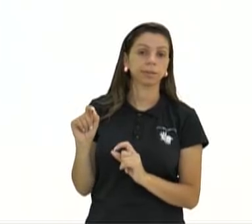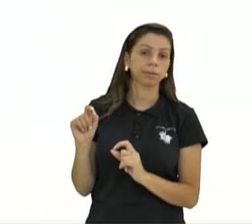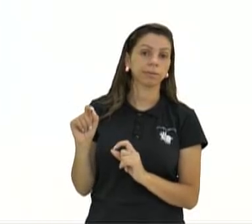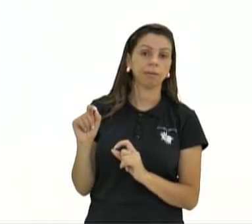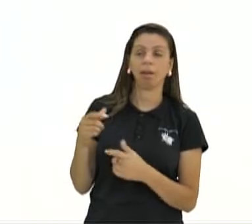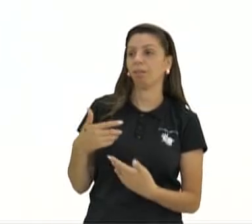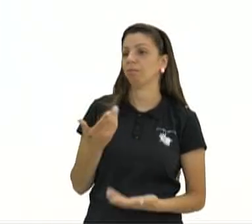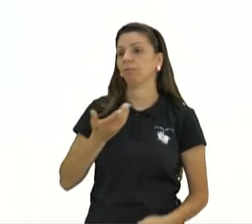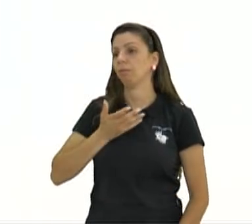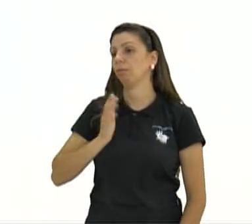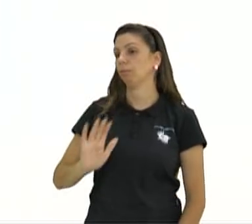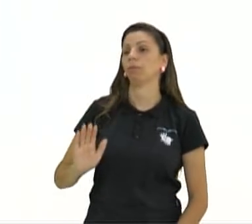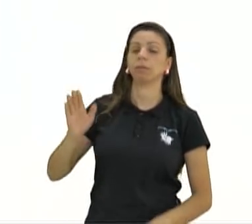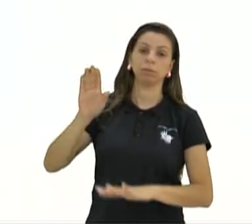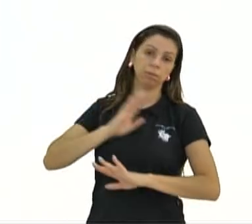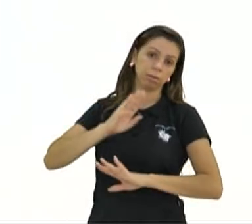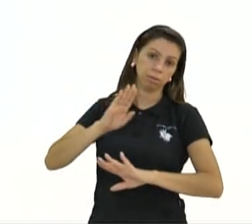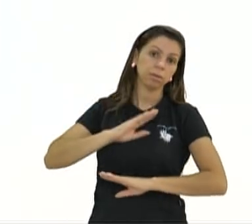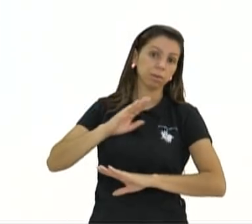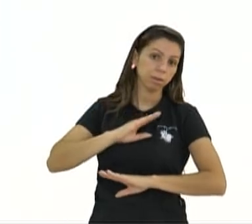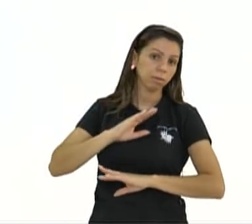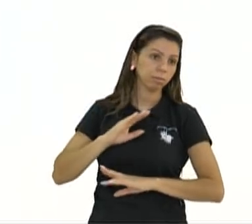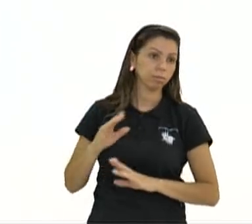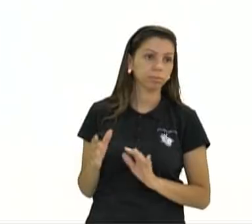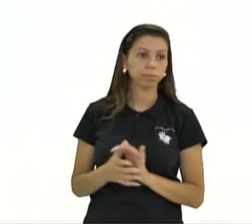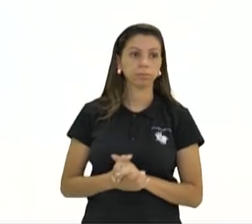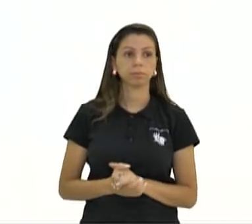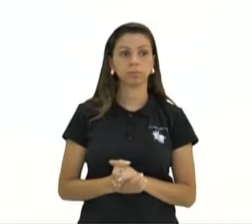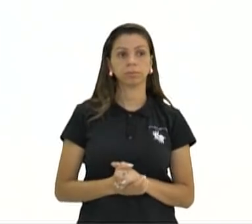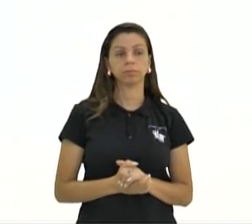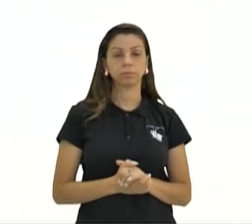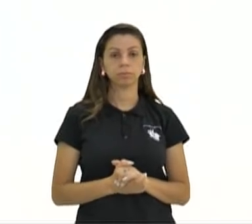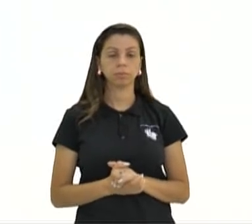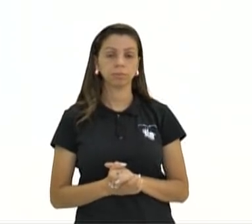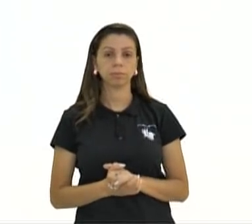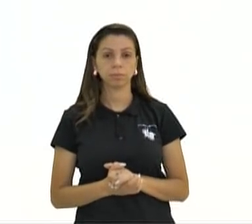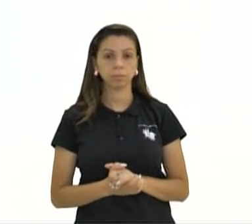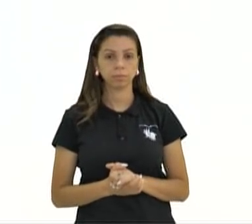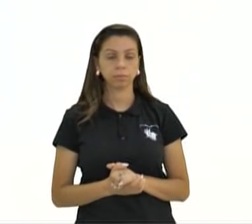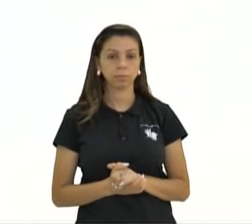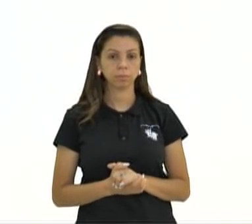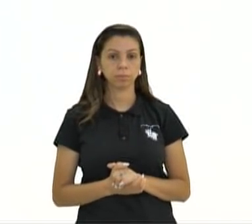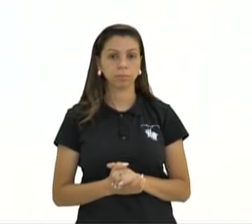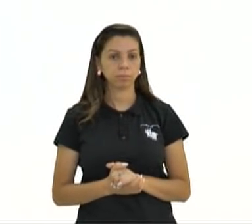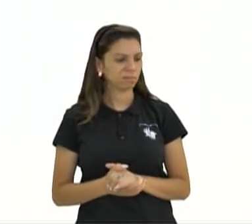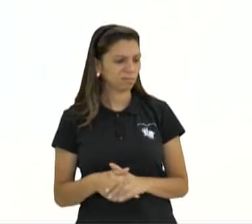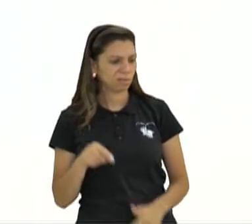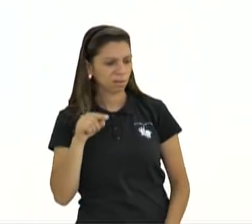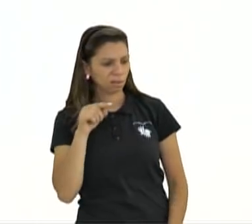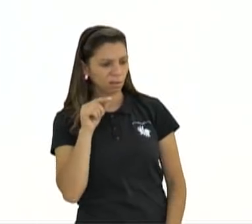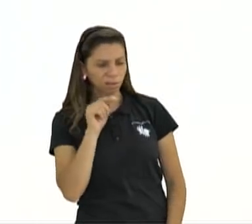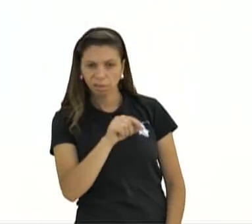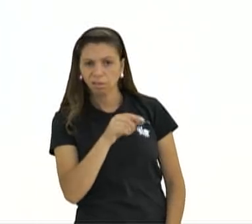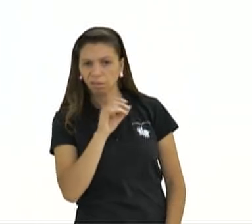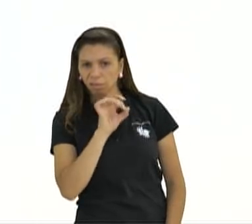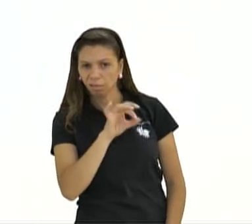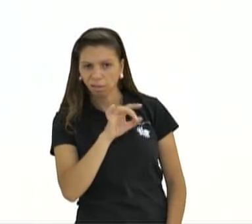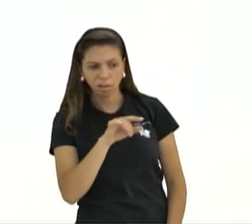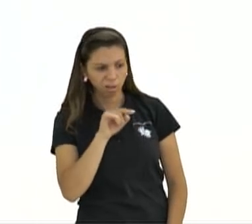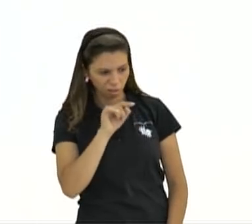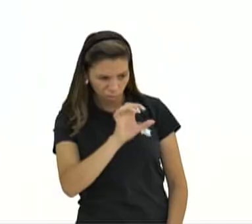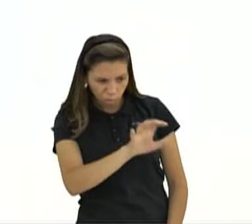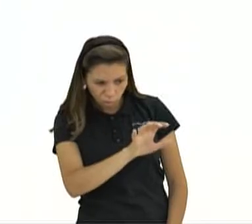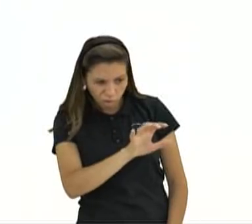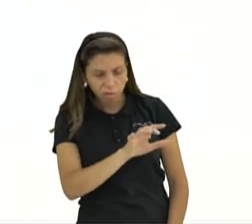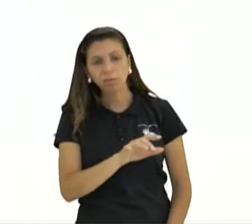não está gostando dessa situação, né? Isso só ele resolve. Olha